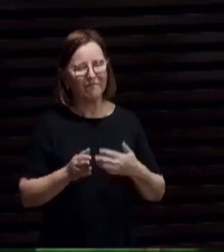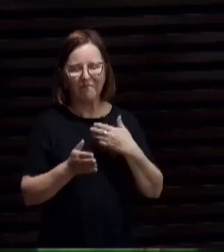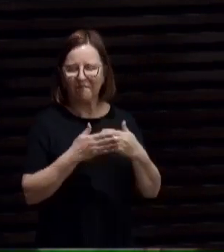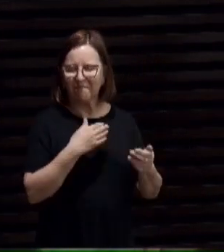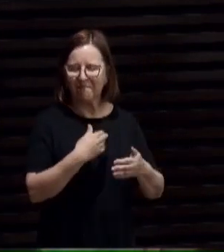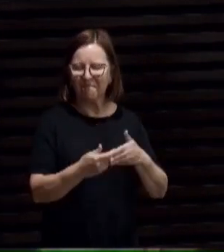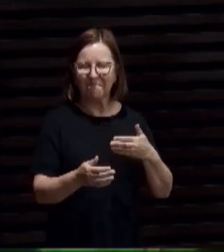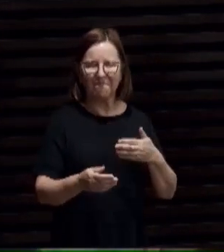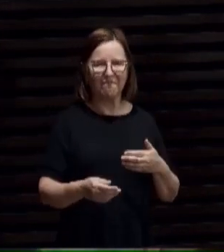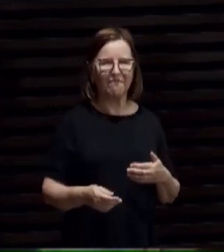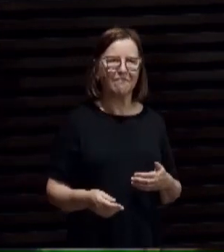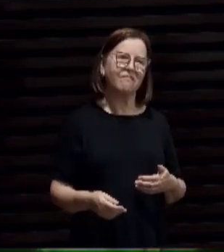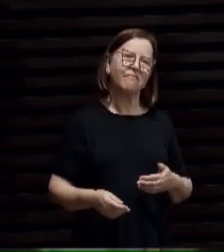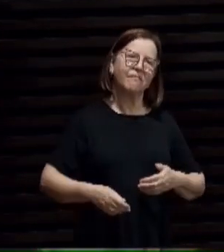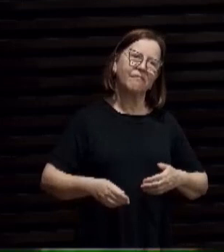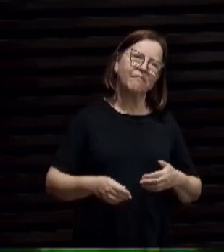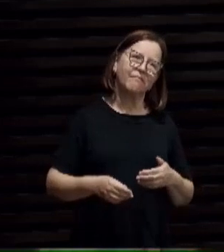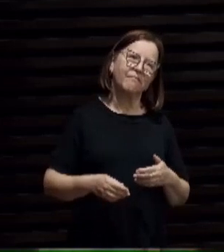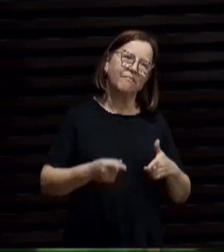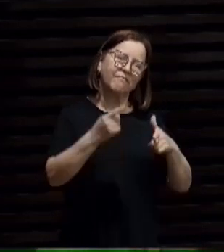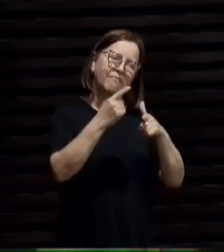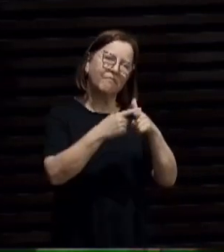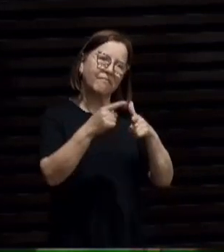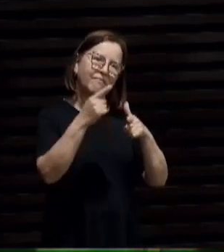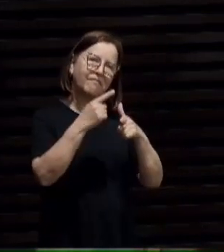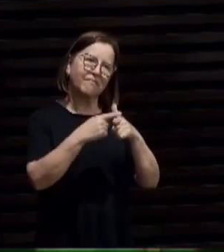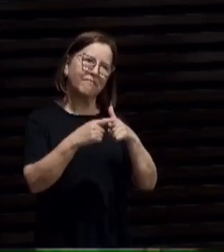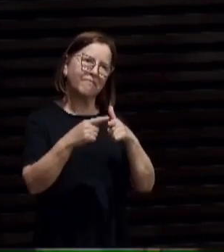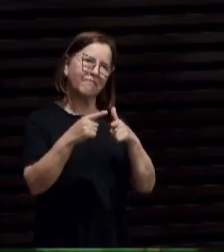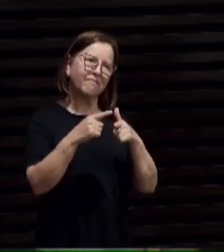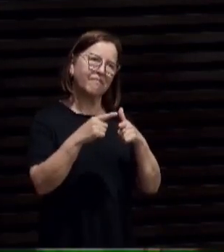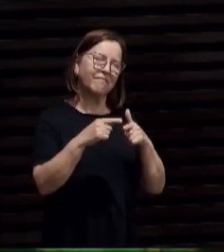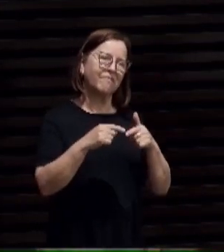Qualquer que seja a